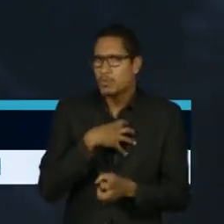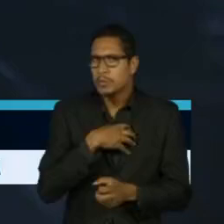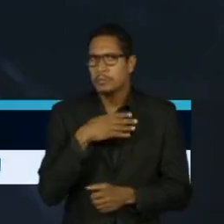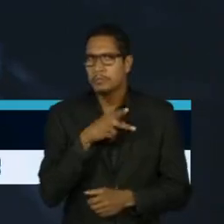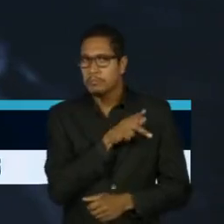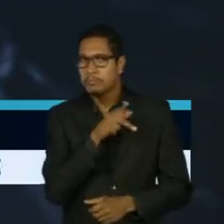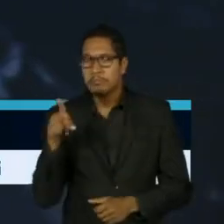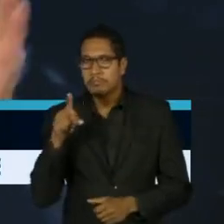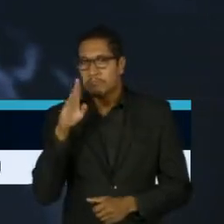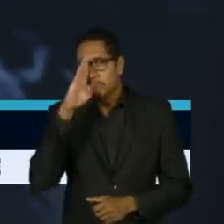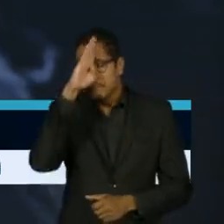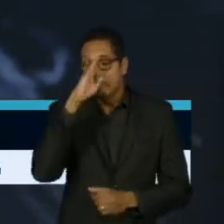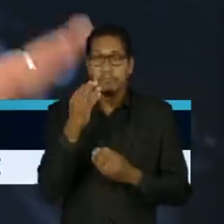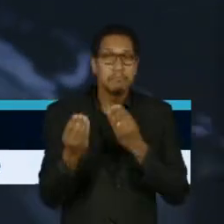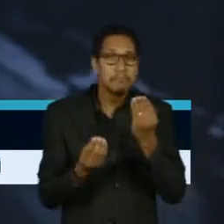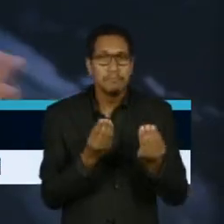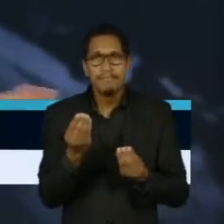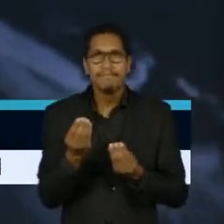assistiu, com